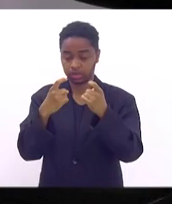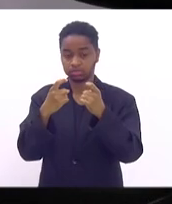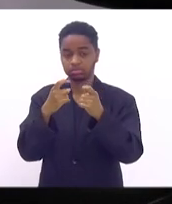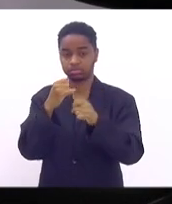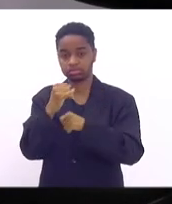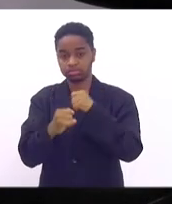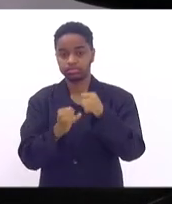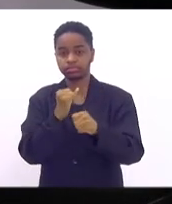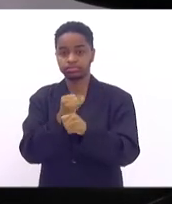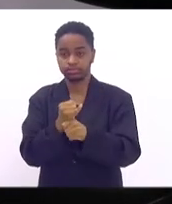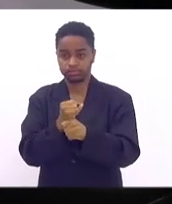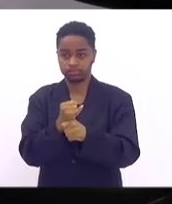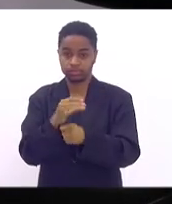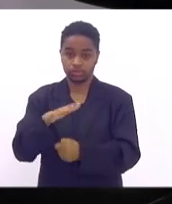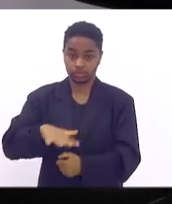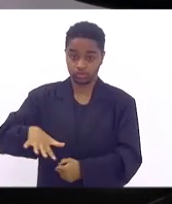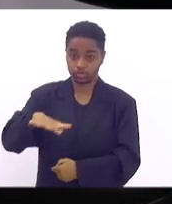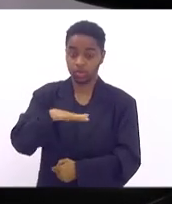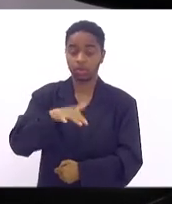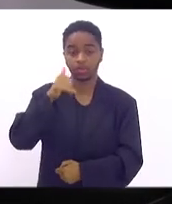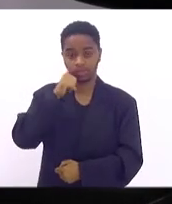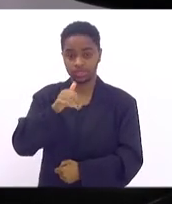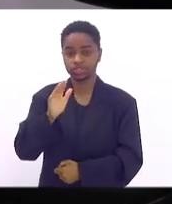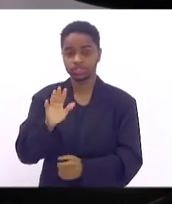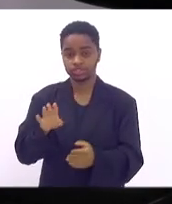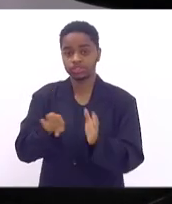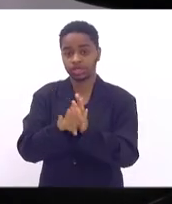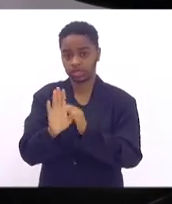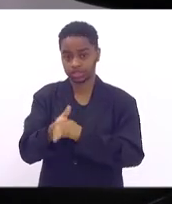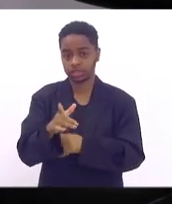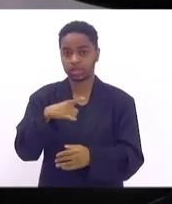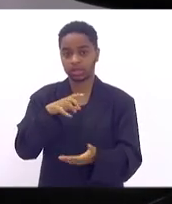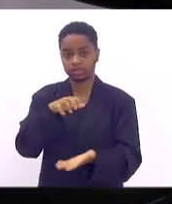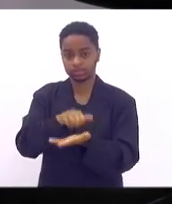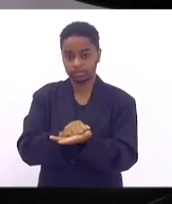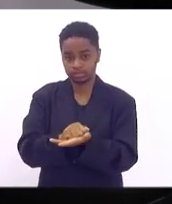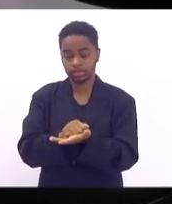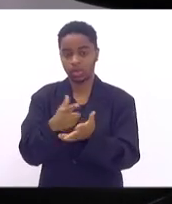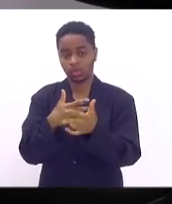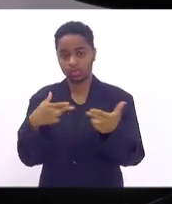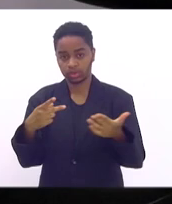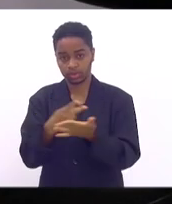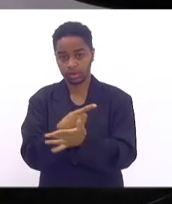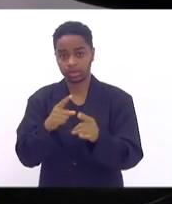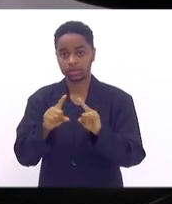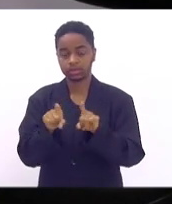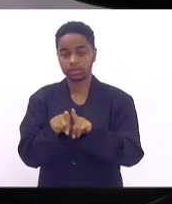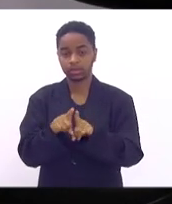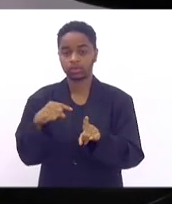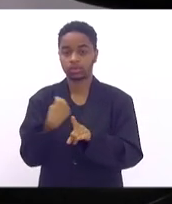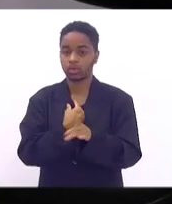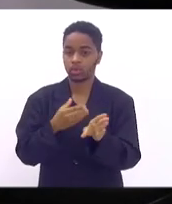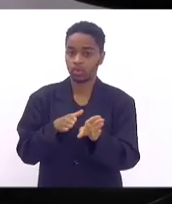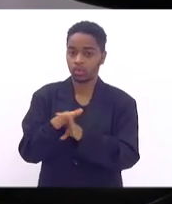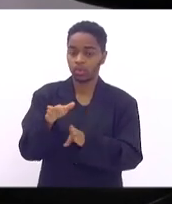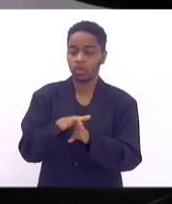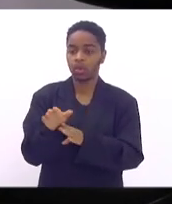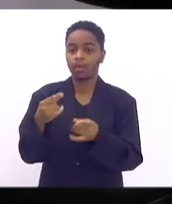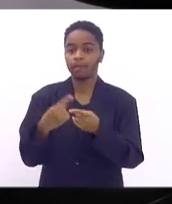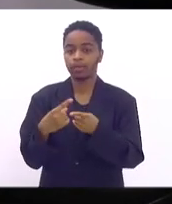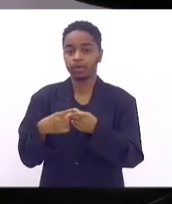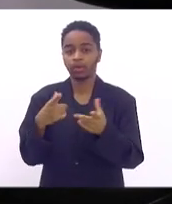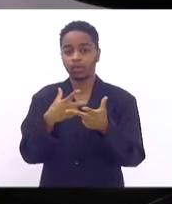cibernética, em geral, elas já chegam com registro de ocorrência e nós orientamos, porque como é algo novo